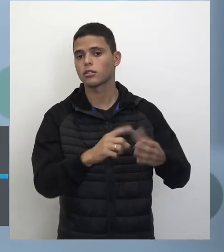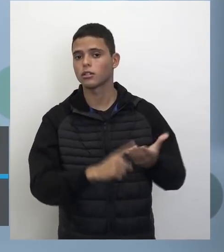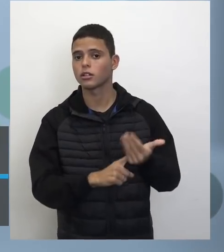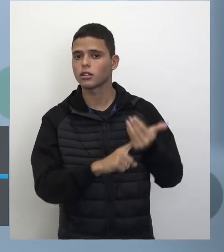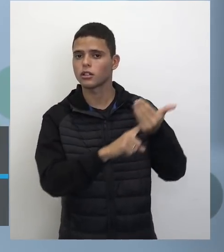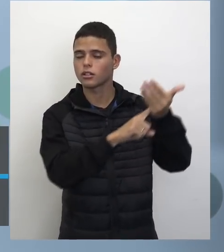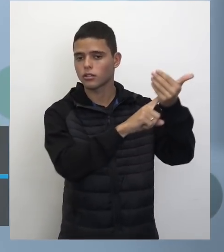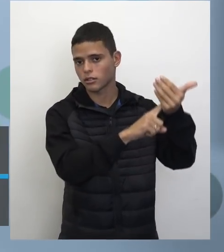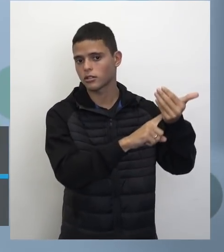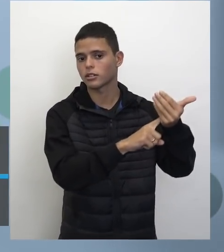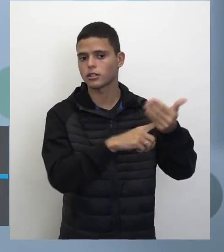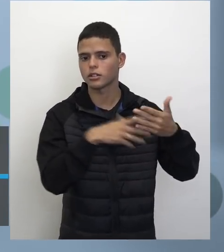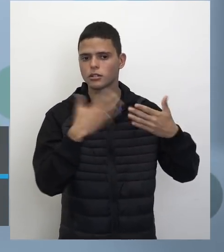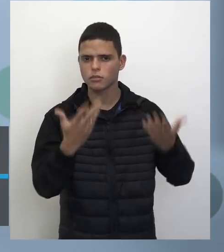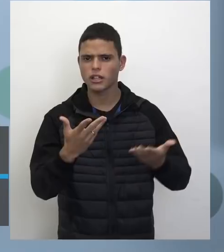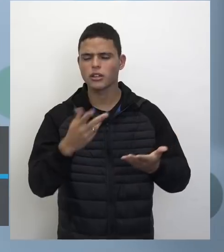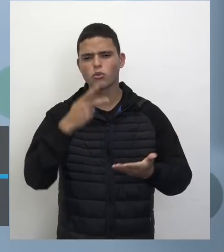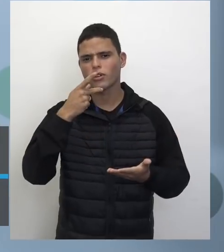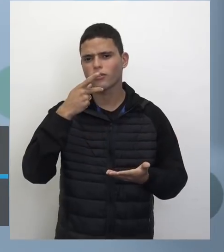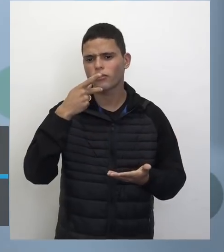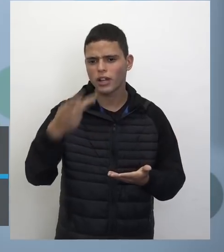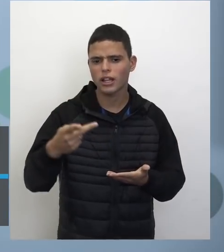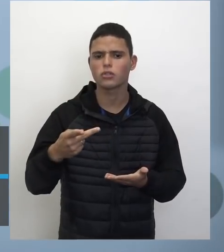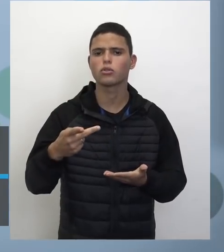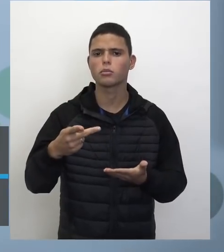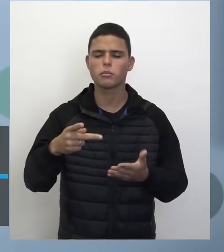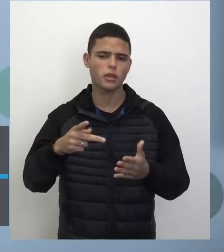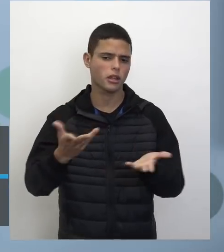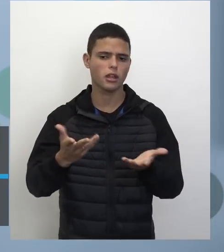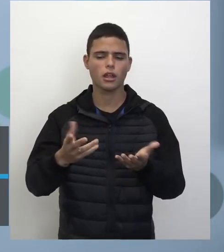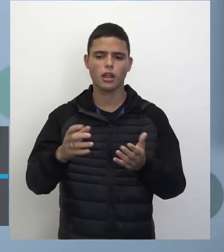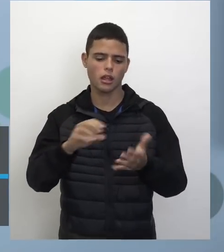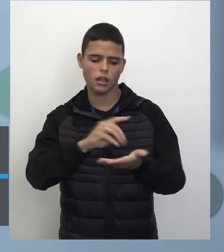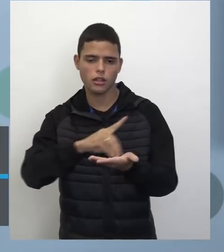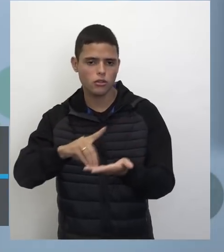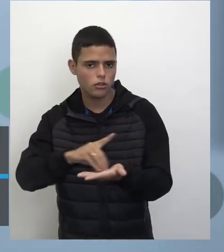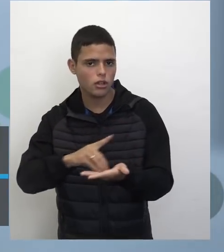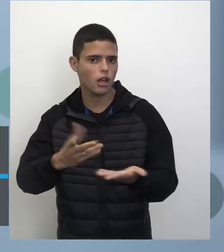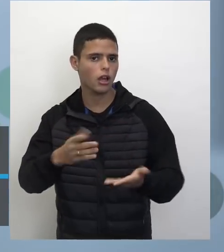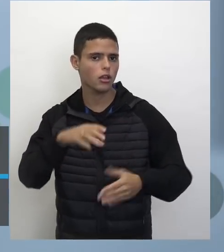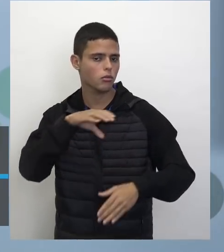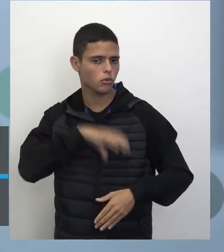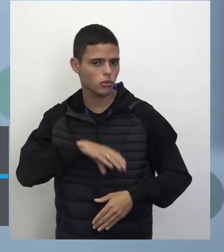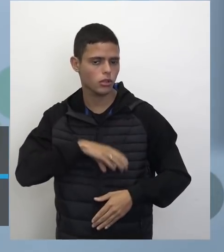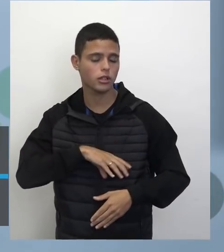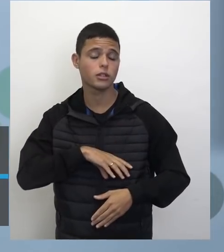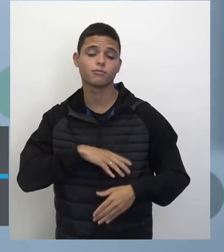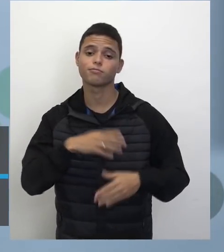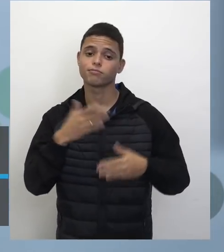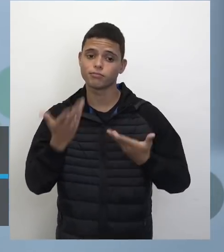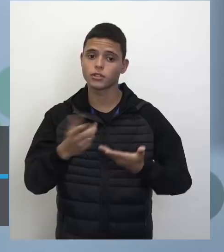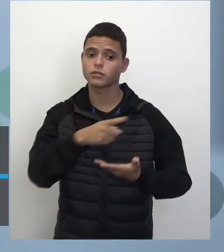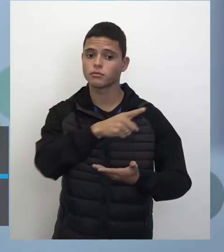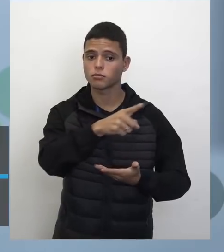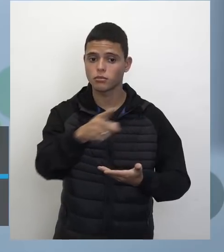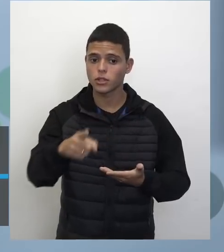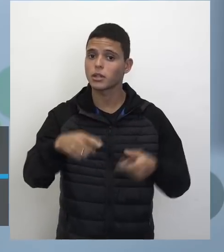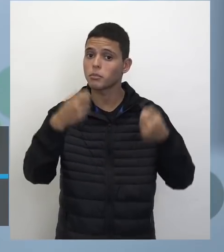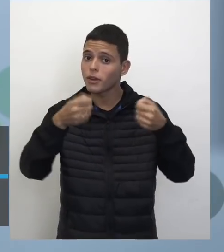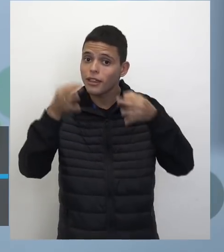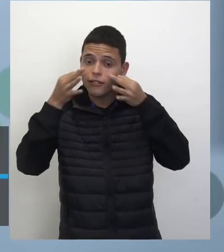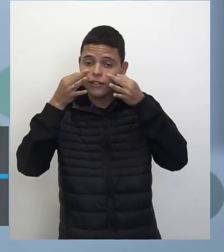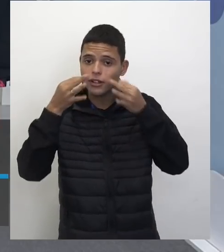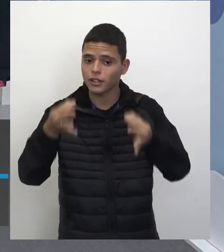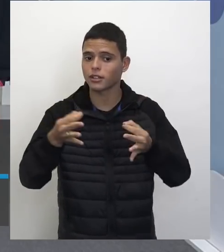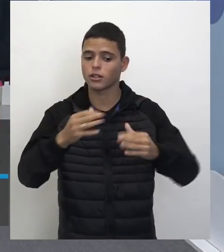aula de narrativas digitais, narrativas português? Né, entendeu? Então, se liga, que tá tudo junto e